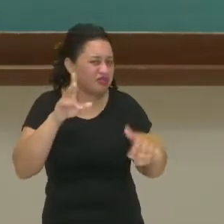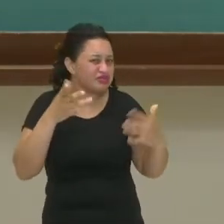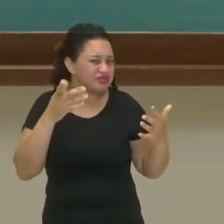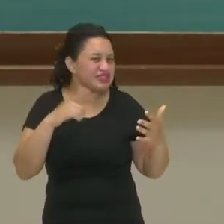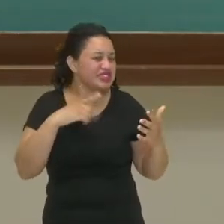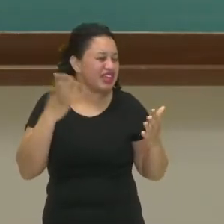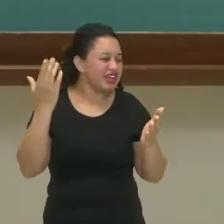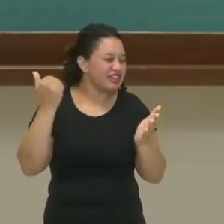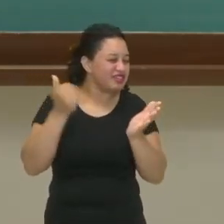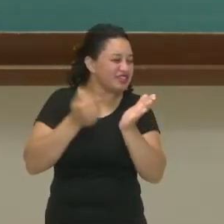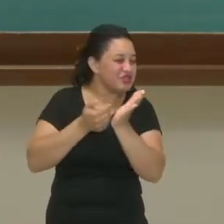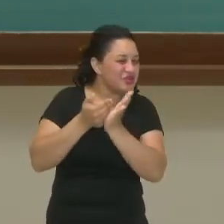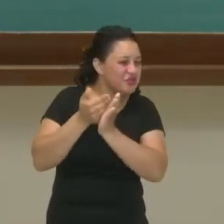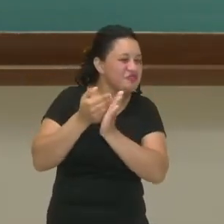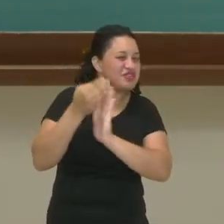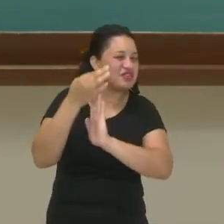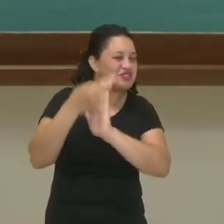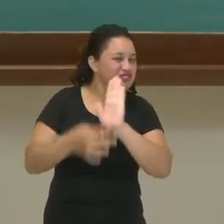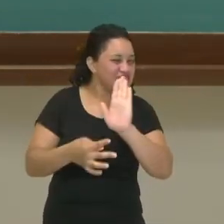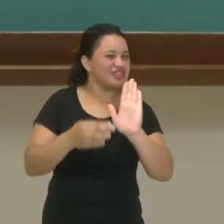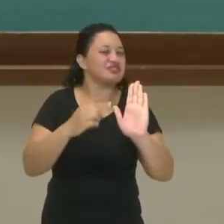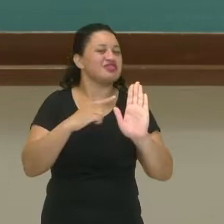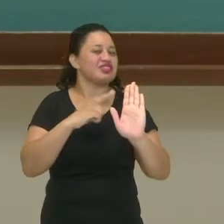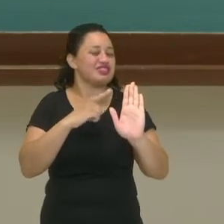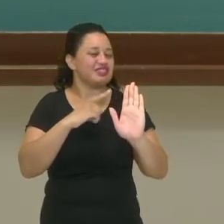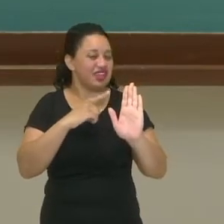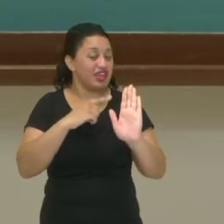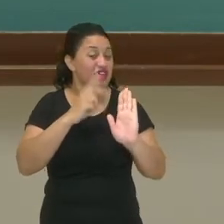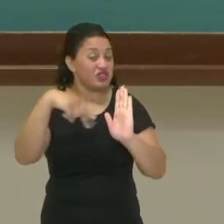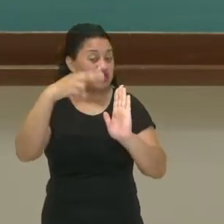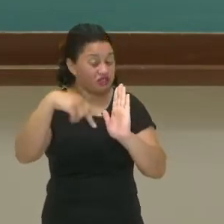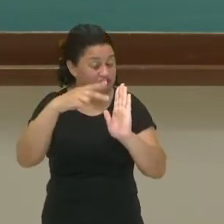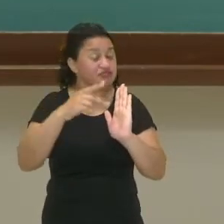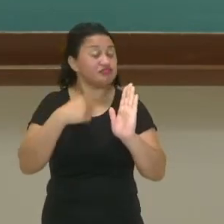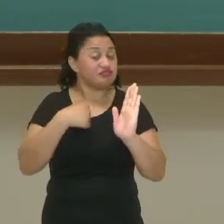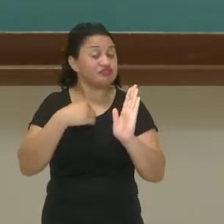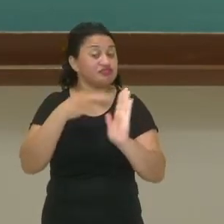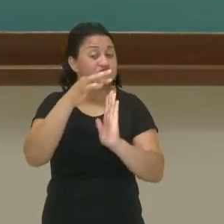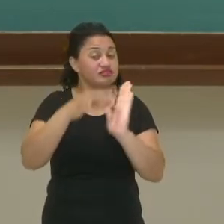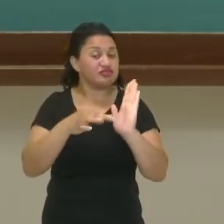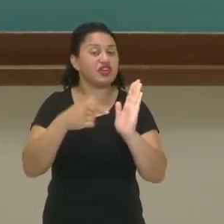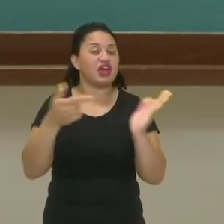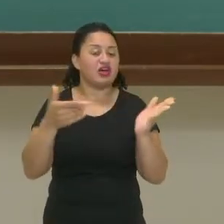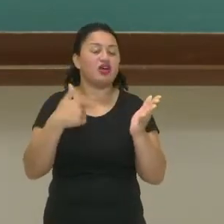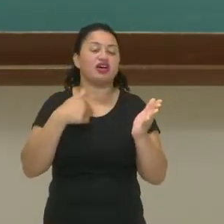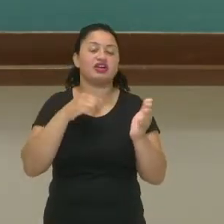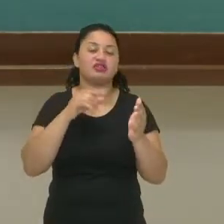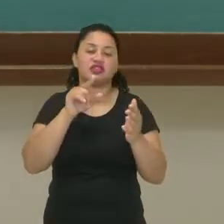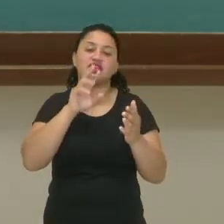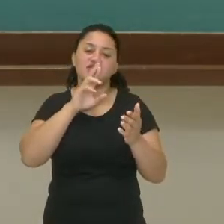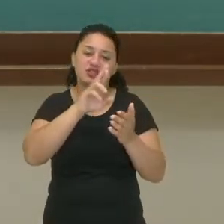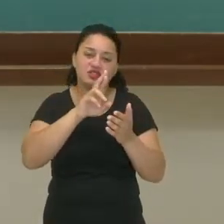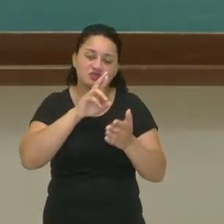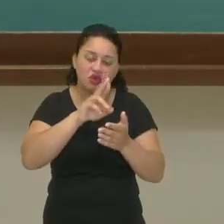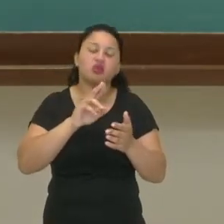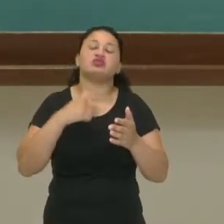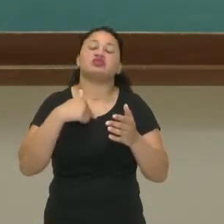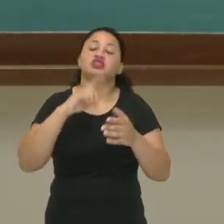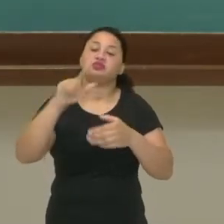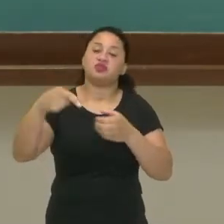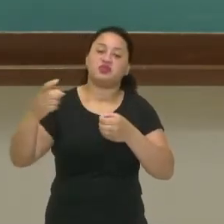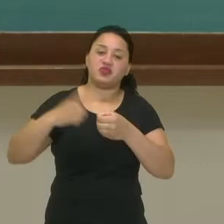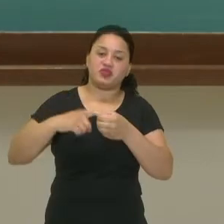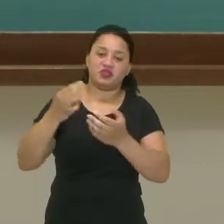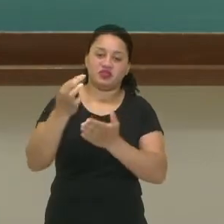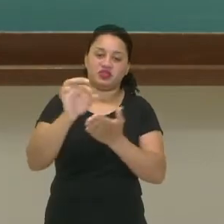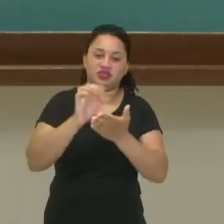no início do nosso texto que ele acabou de ler, acabou de conversar aqui. Eu vou aguardar aqui um pouquinho, você vai fazendo aí e eu já volto,